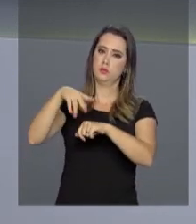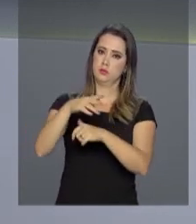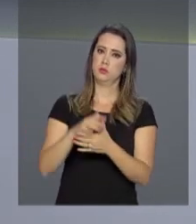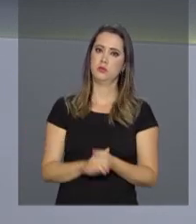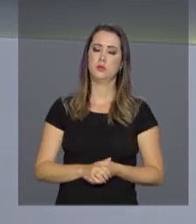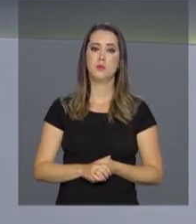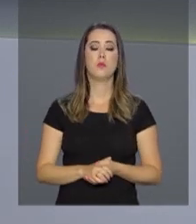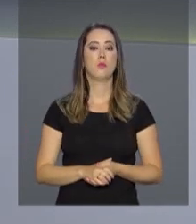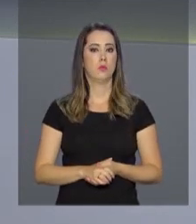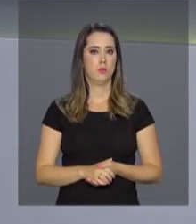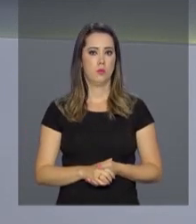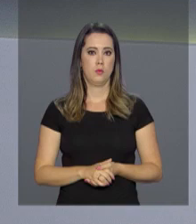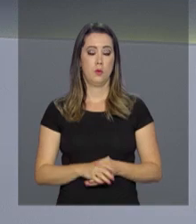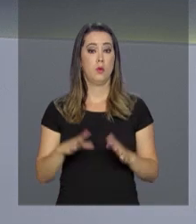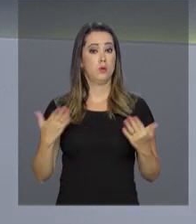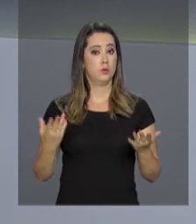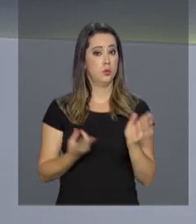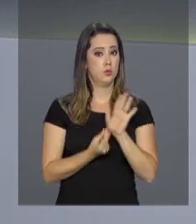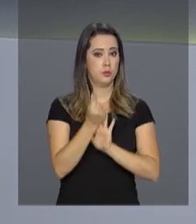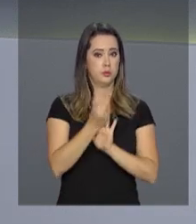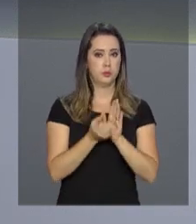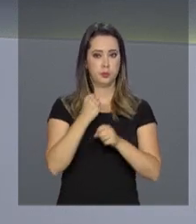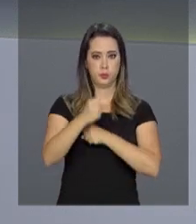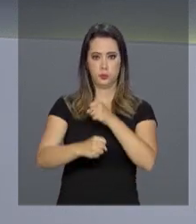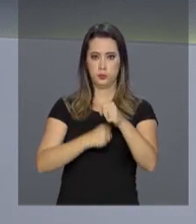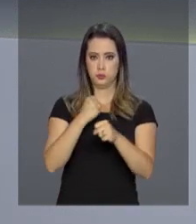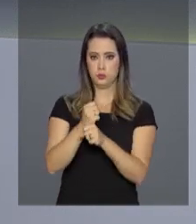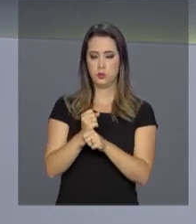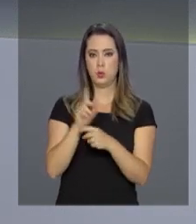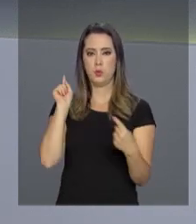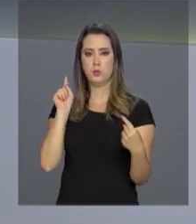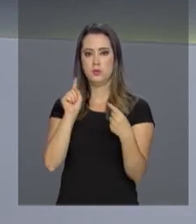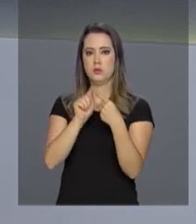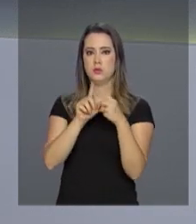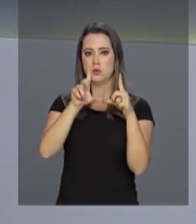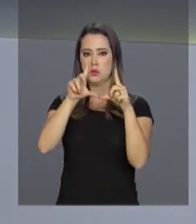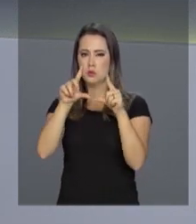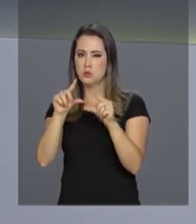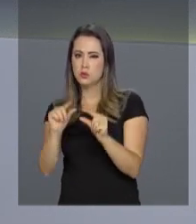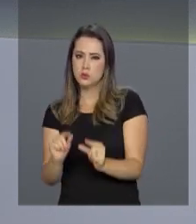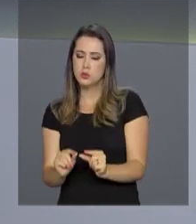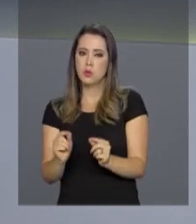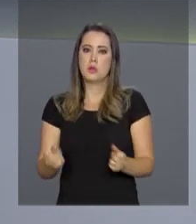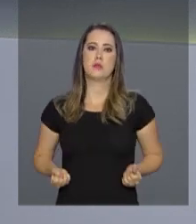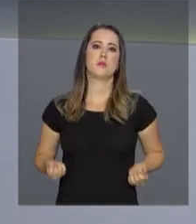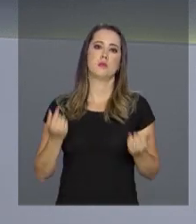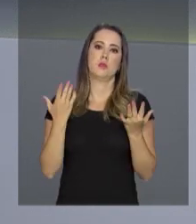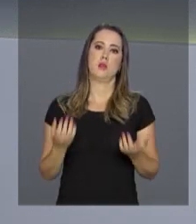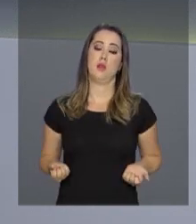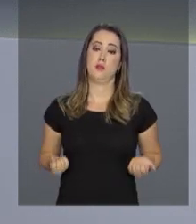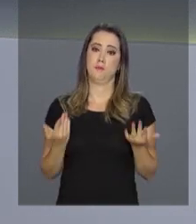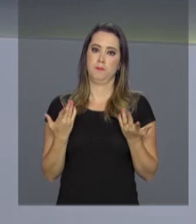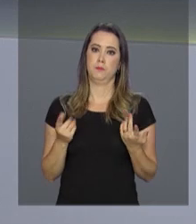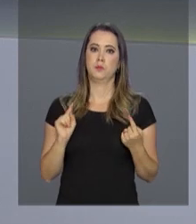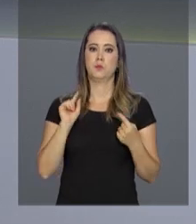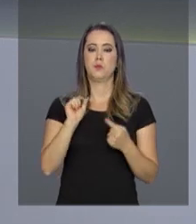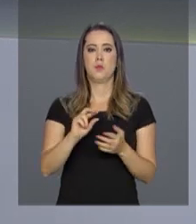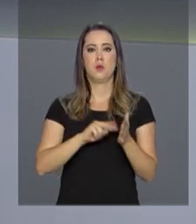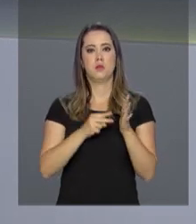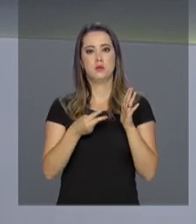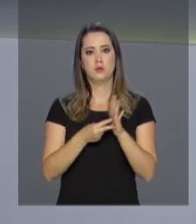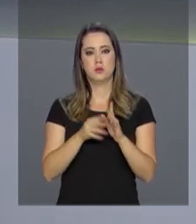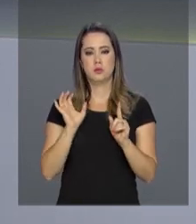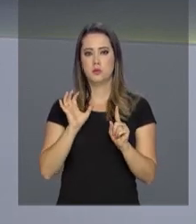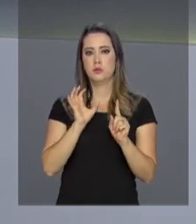todo o país e no exterior no orçamento do ano que vem está prevista uma redução de despesas para diminuir gastos o que